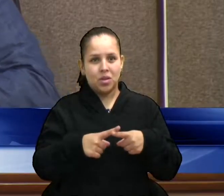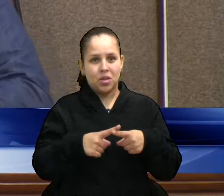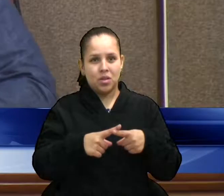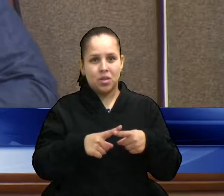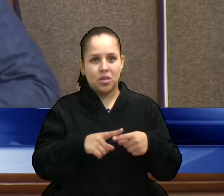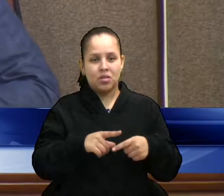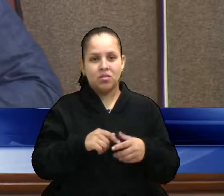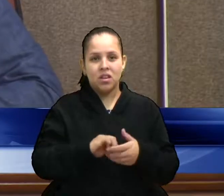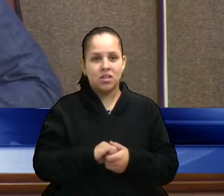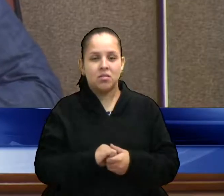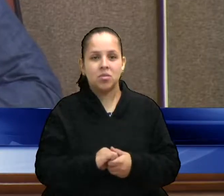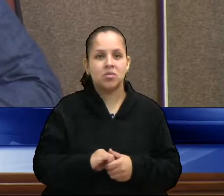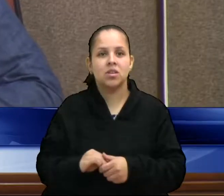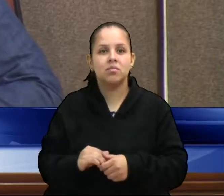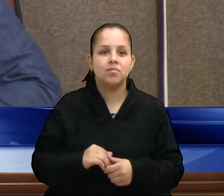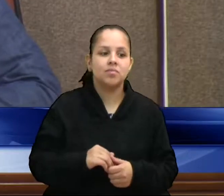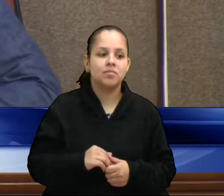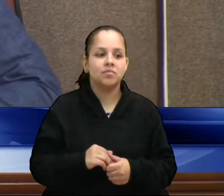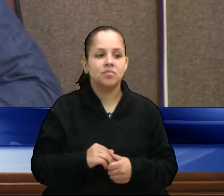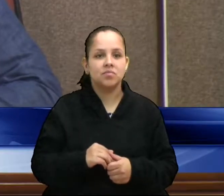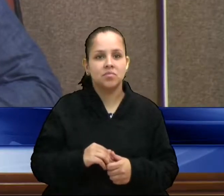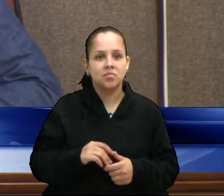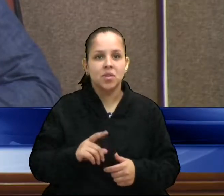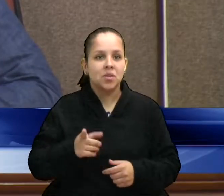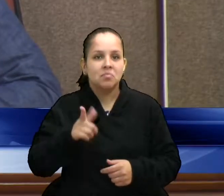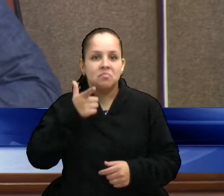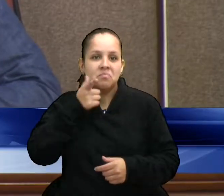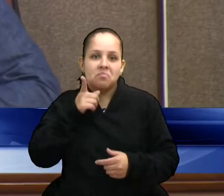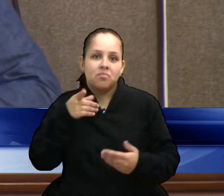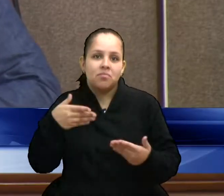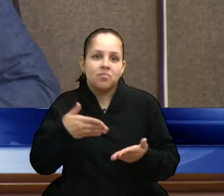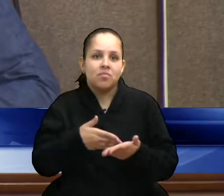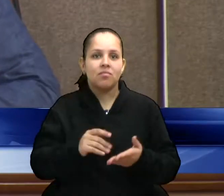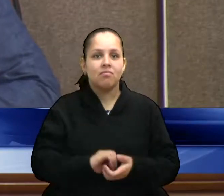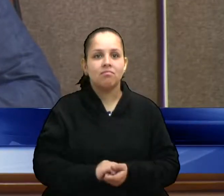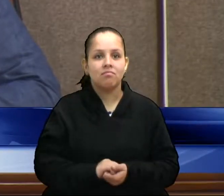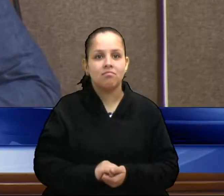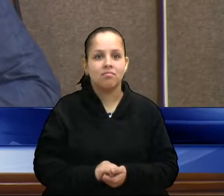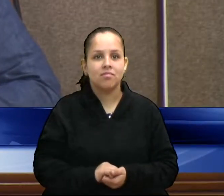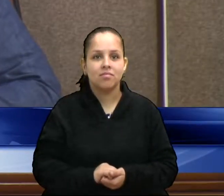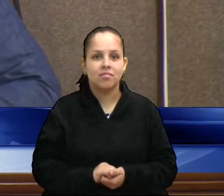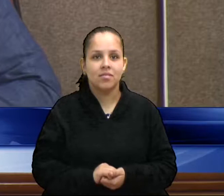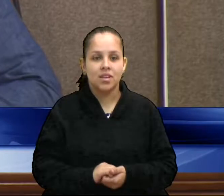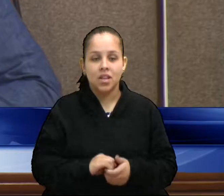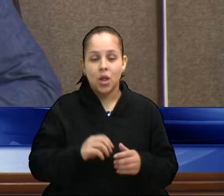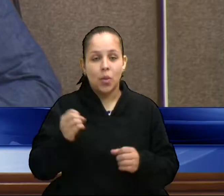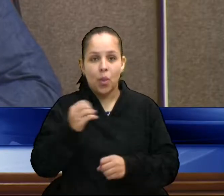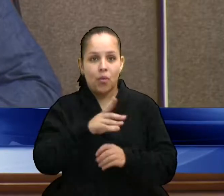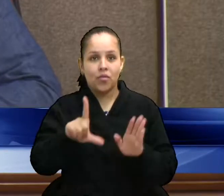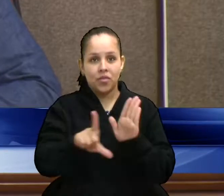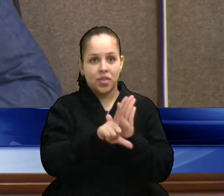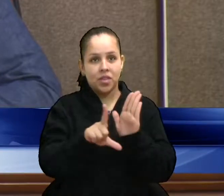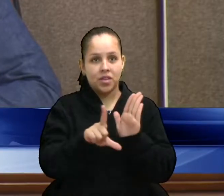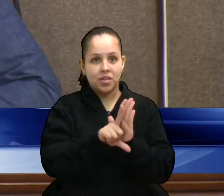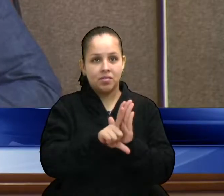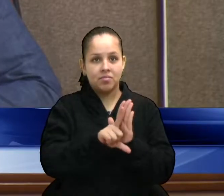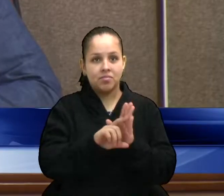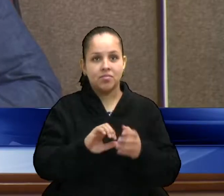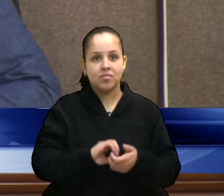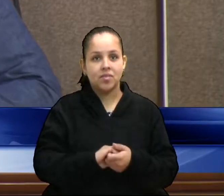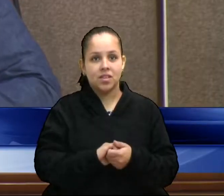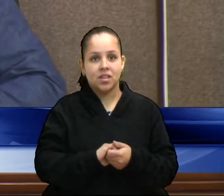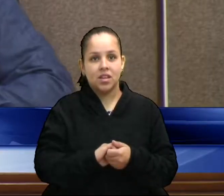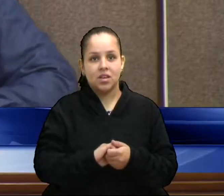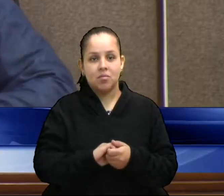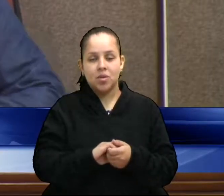certame. Esse aqui é um outro ponto fundamental que tem que ser trabalhado por essa nova lei, para que seja desatado esse